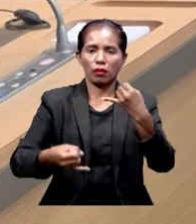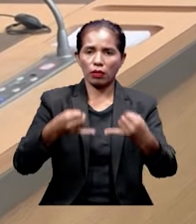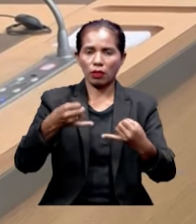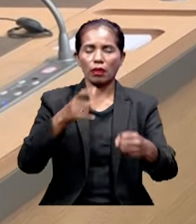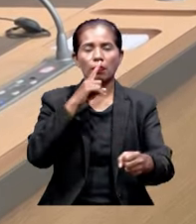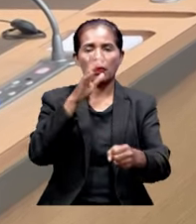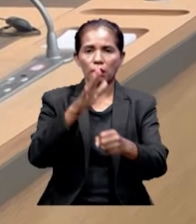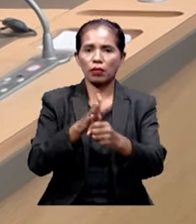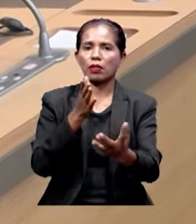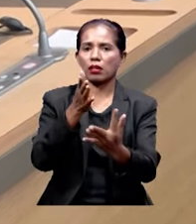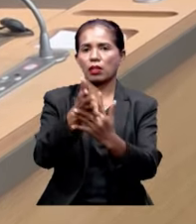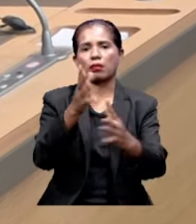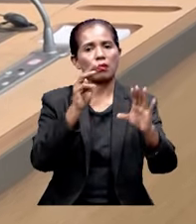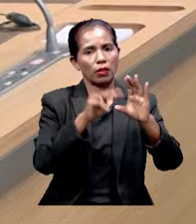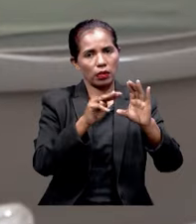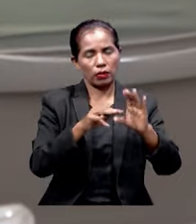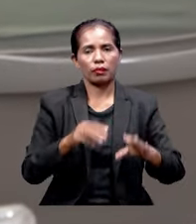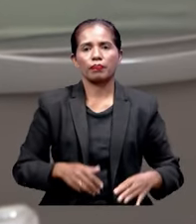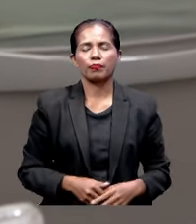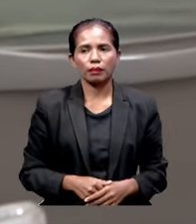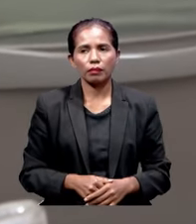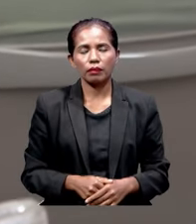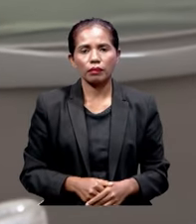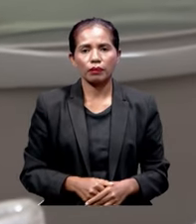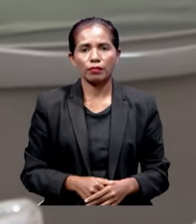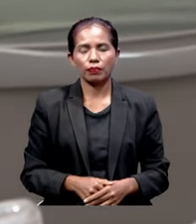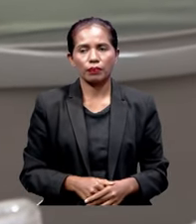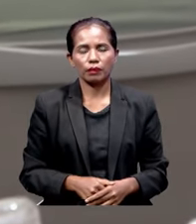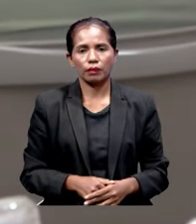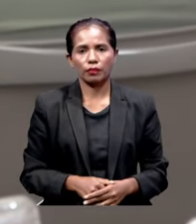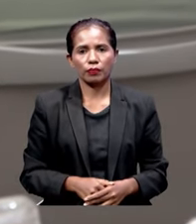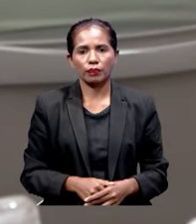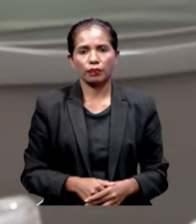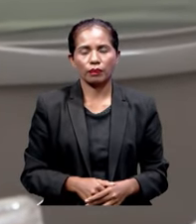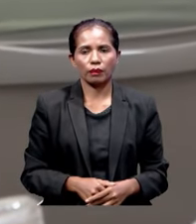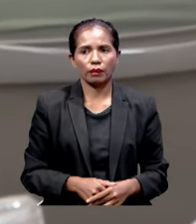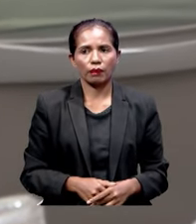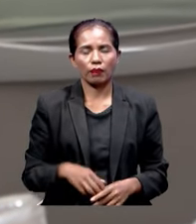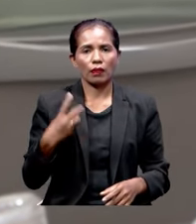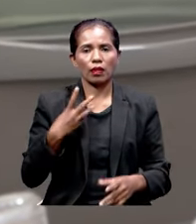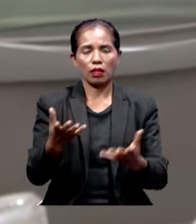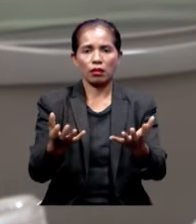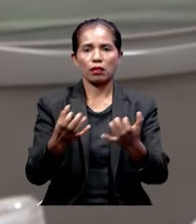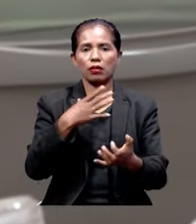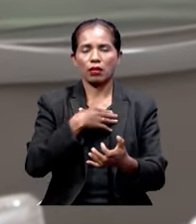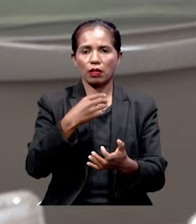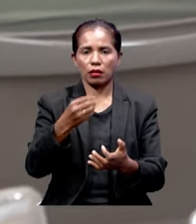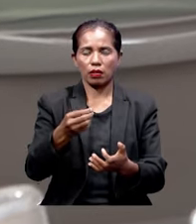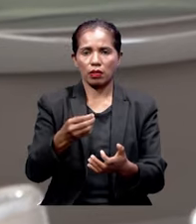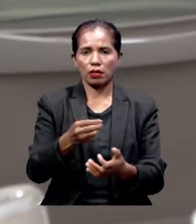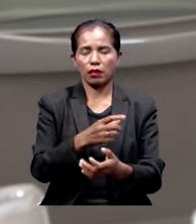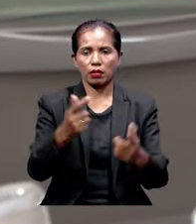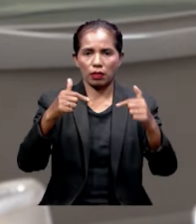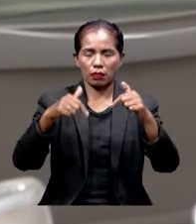compromisso acesso ao mercado. I would like to assure all distinguished participants of my